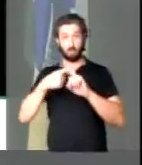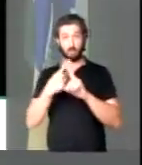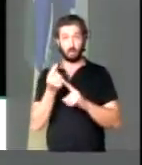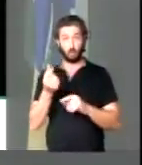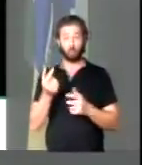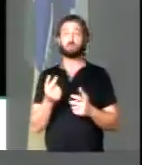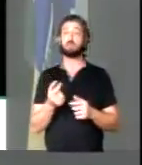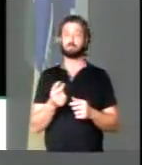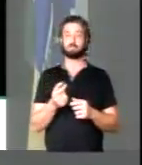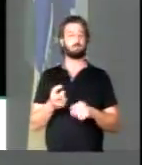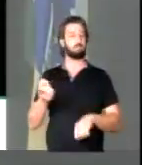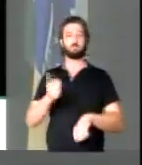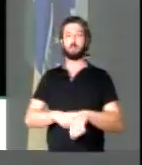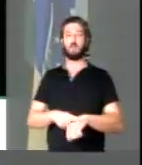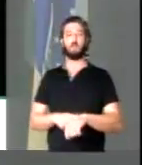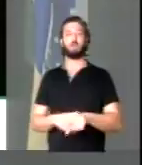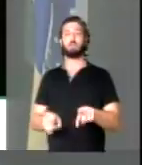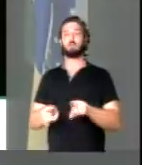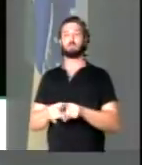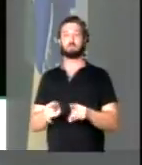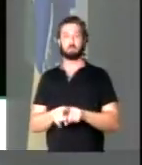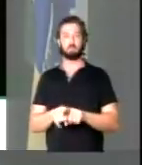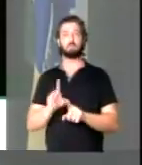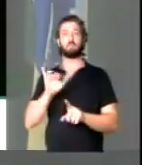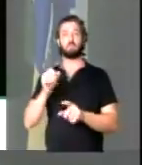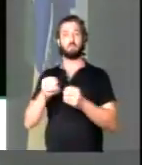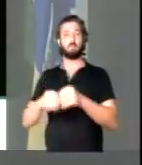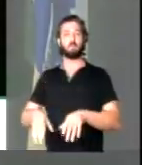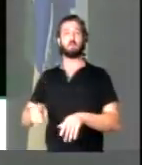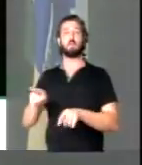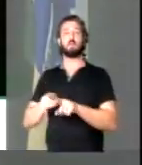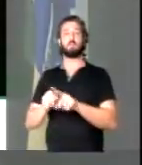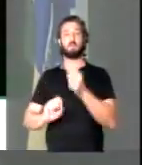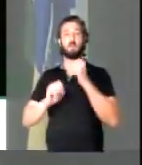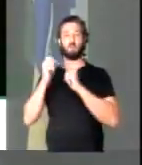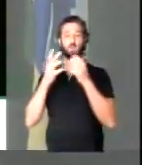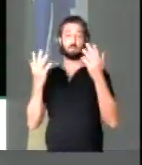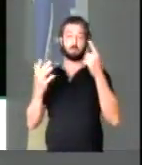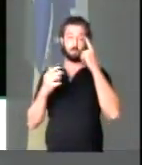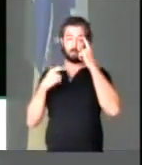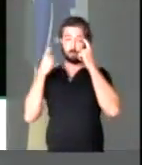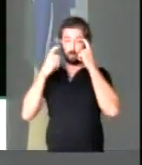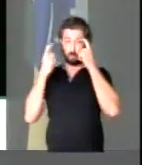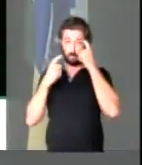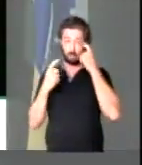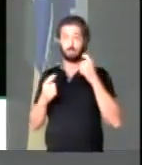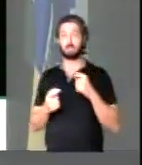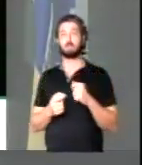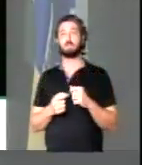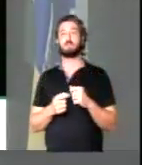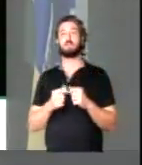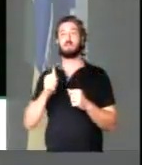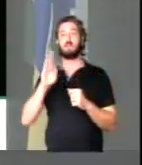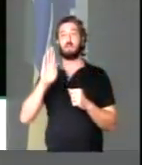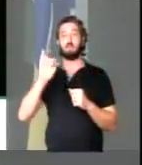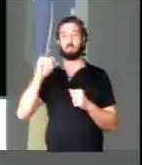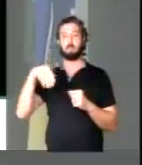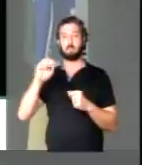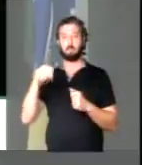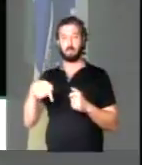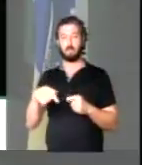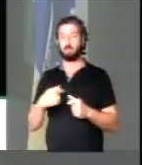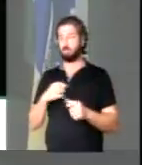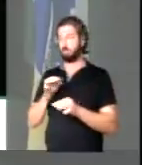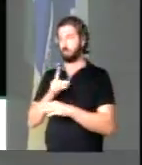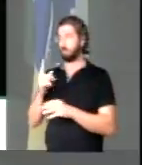custo, automaticamente isso vai prejudicar as indústrias. Então, a preocupação da ABIMAQ,